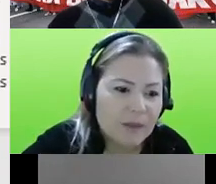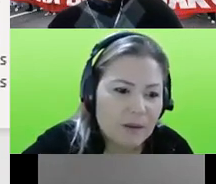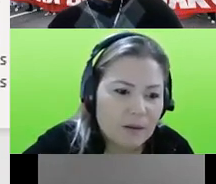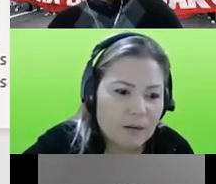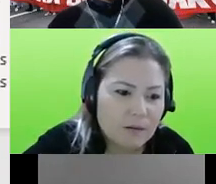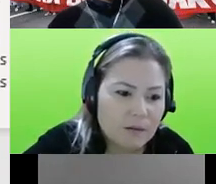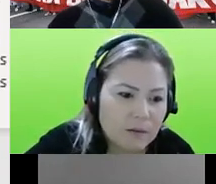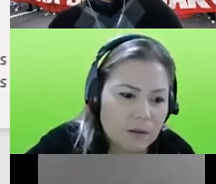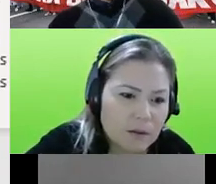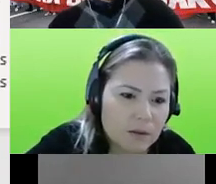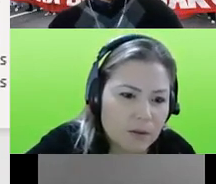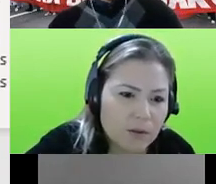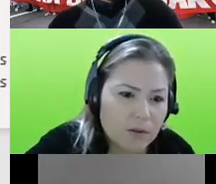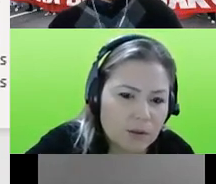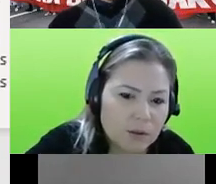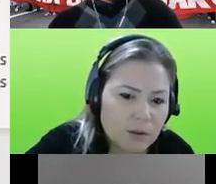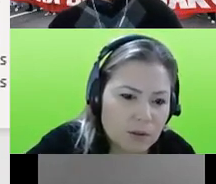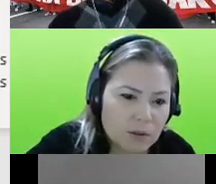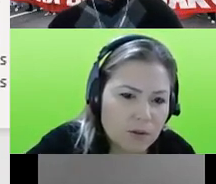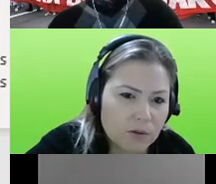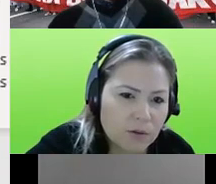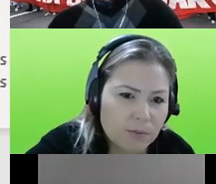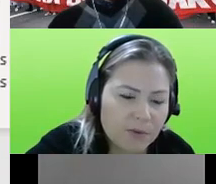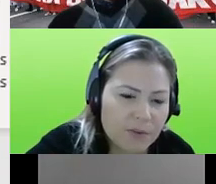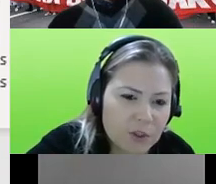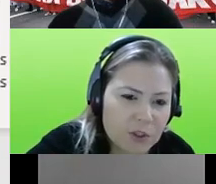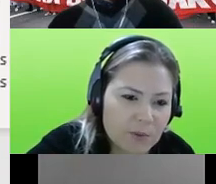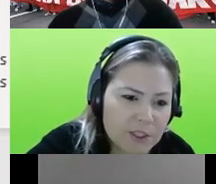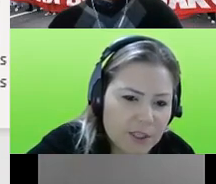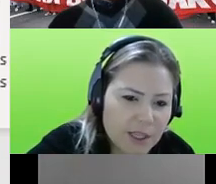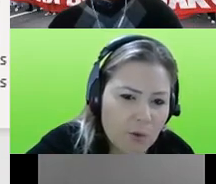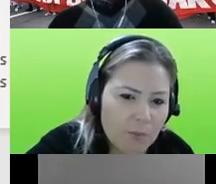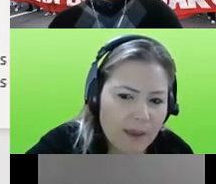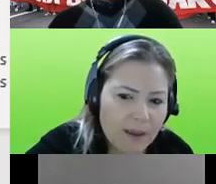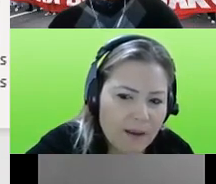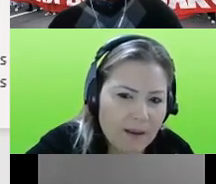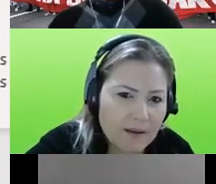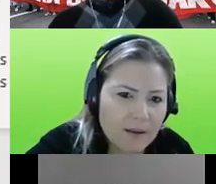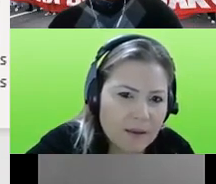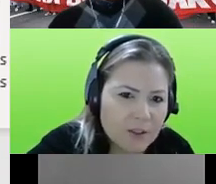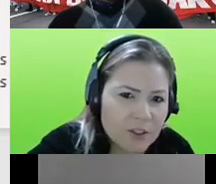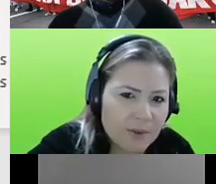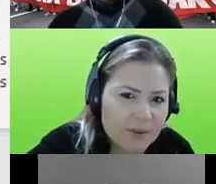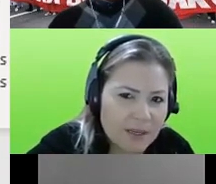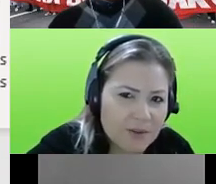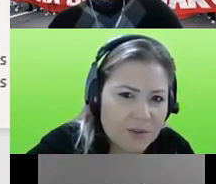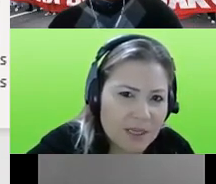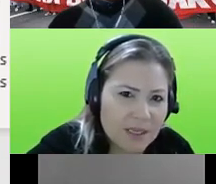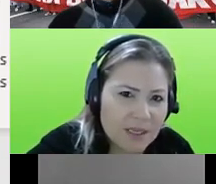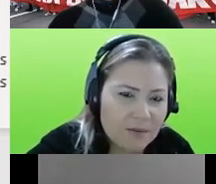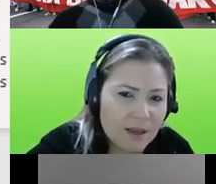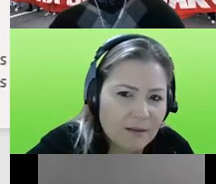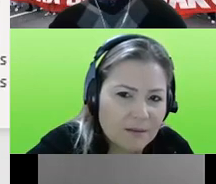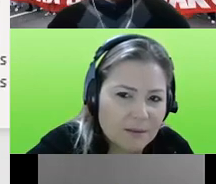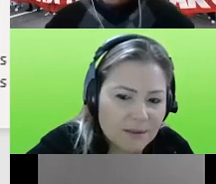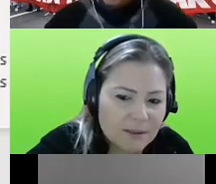expressão do déficit fenomenológico da teoria crítica. Porque na medida professor, em que... Professor, desculpa interromper, só para avisar que eu estou saindo,